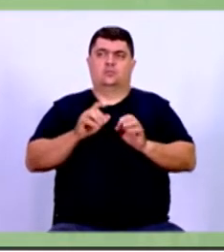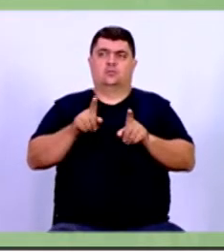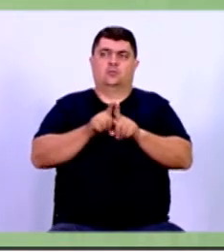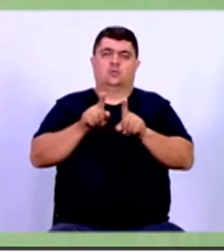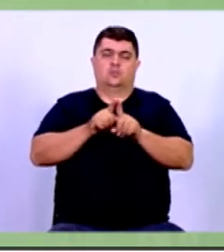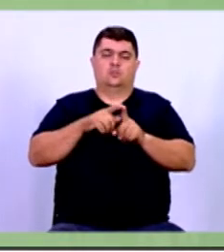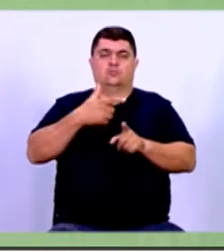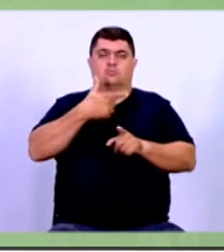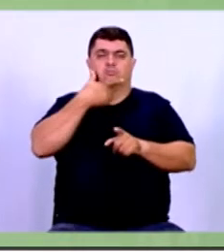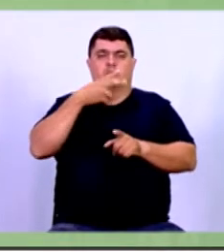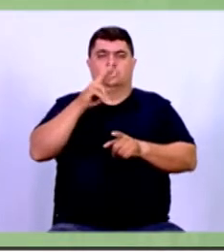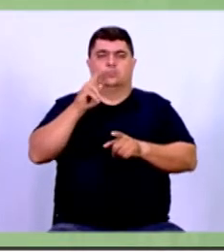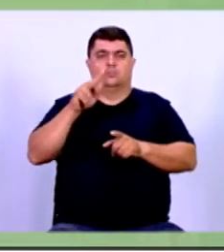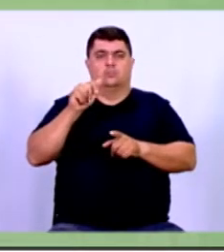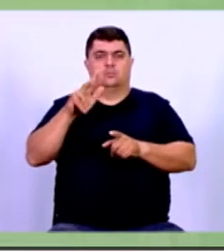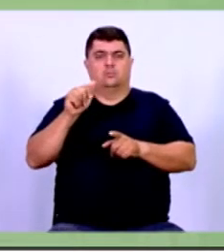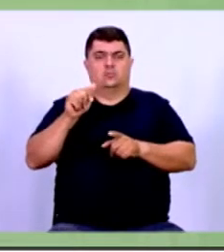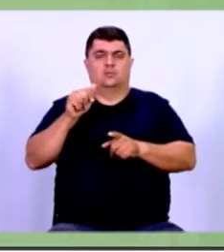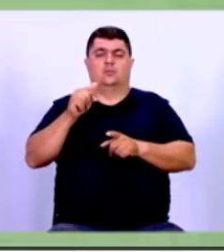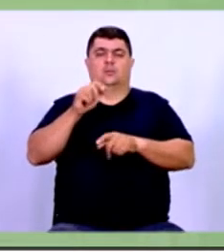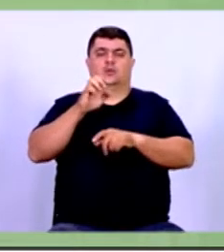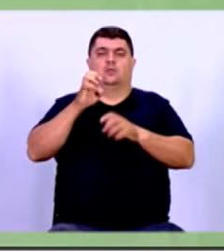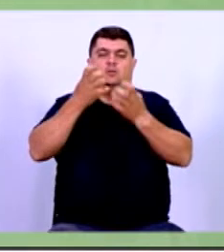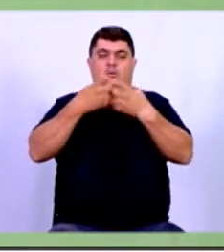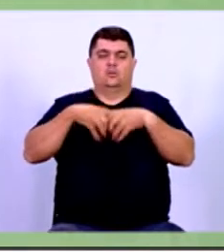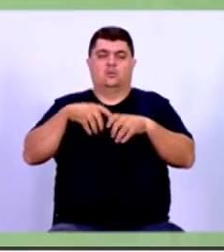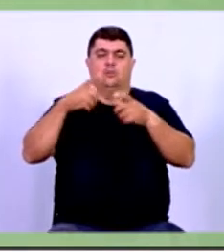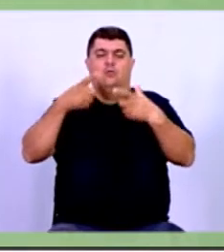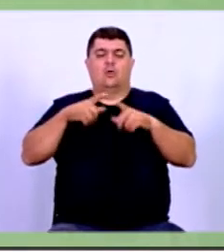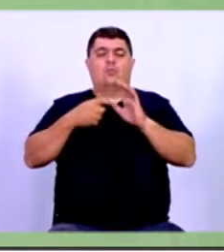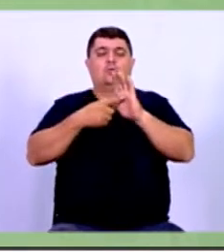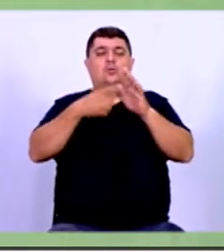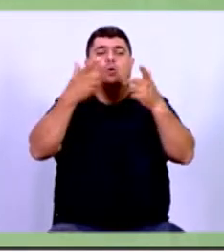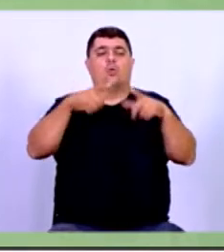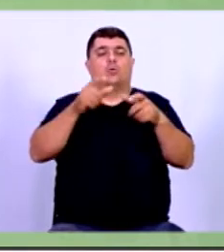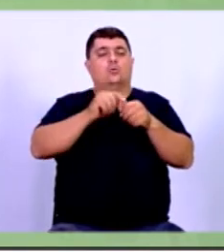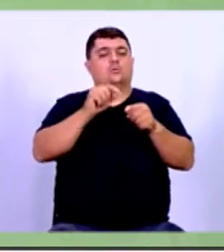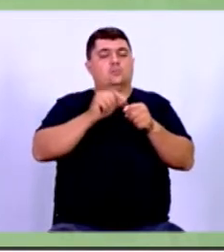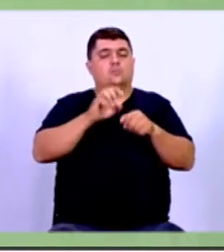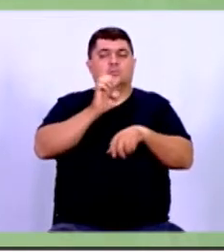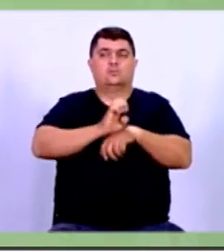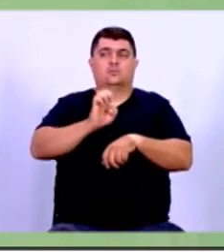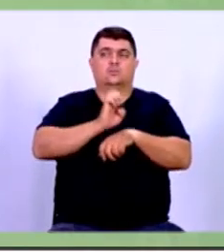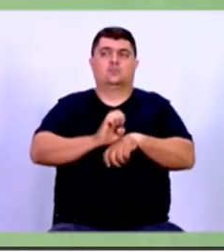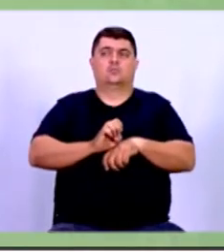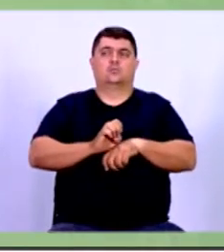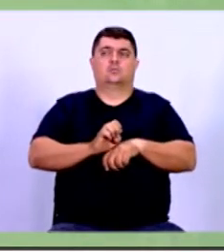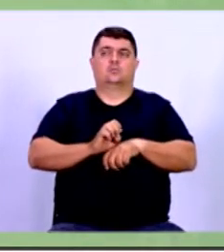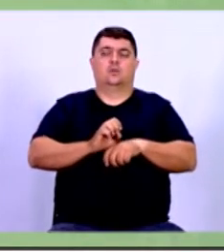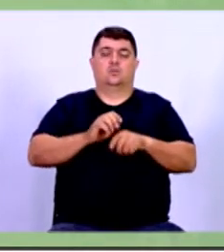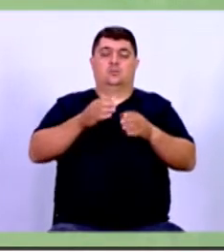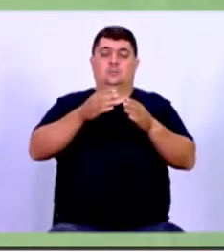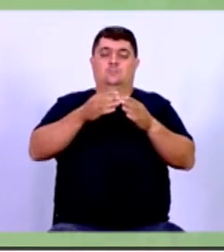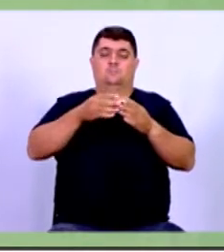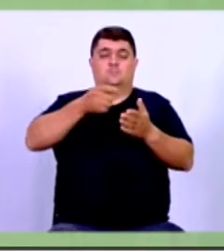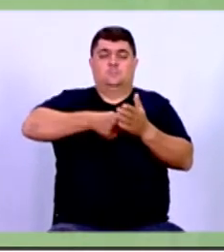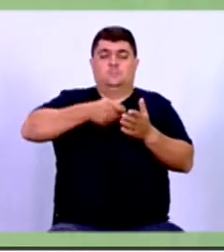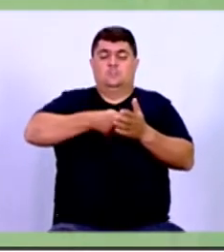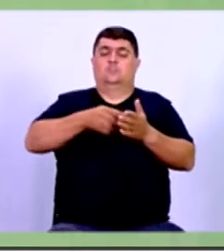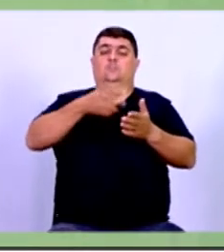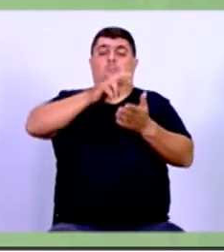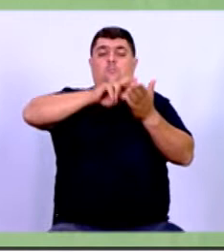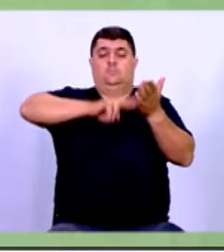a vaga de estágio, então é ela que tem que indicar onde que o aluno vai realizar o estágio e exigir o relatório para que